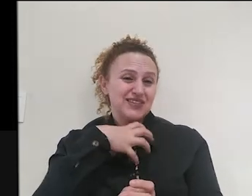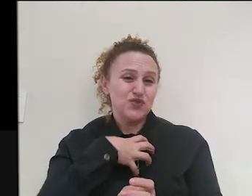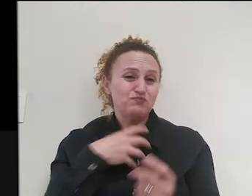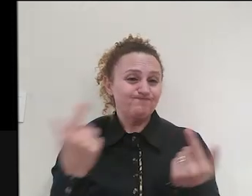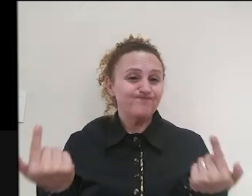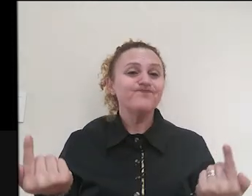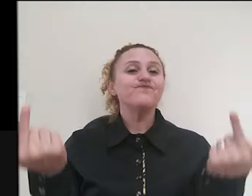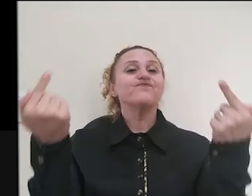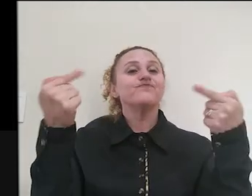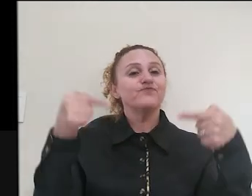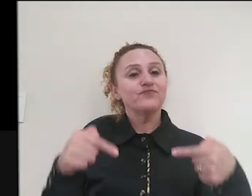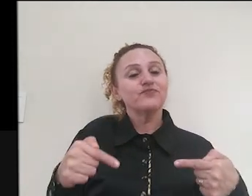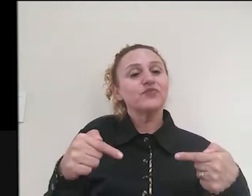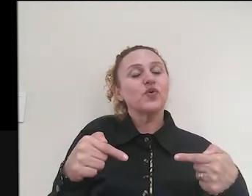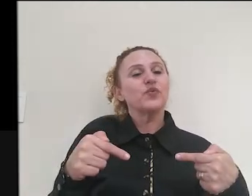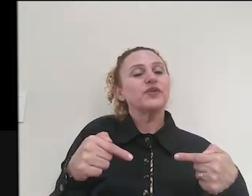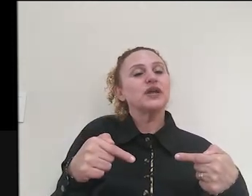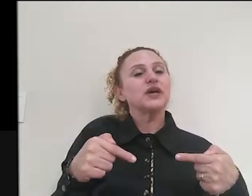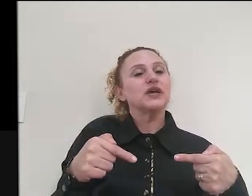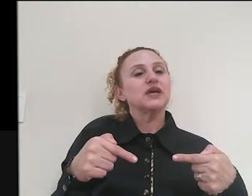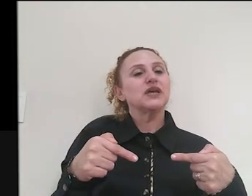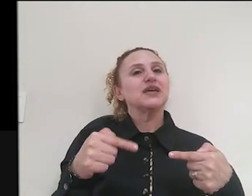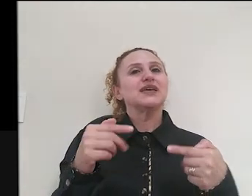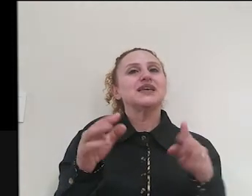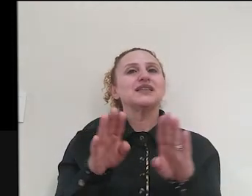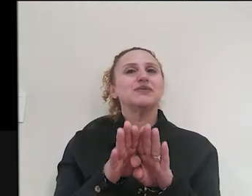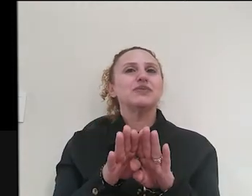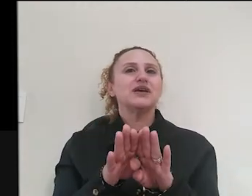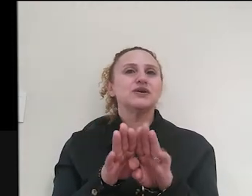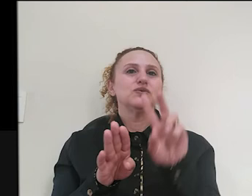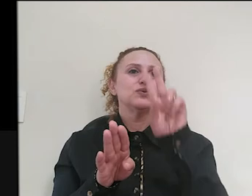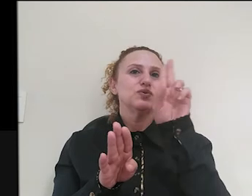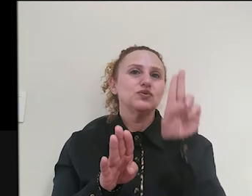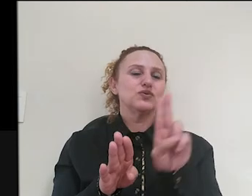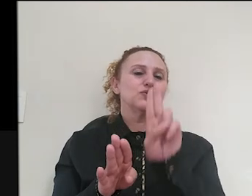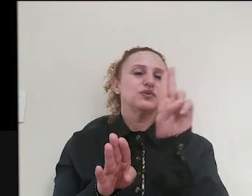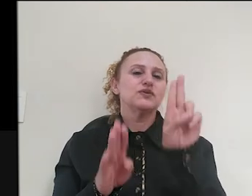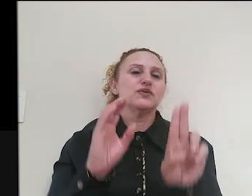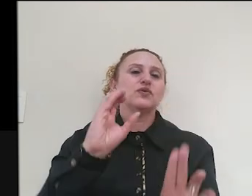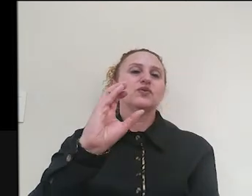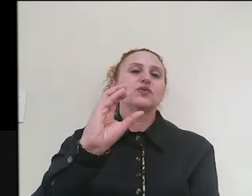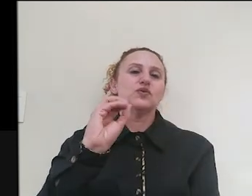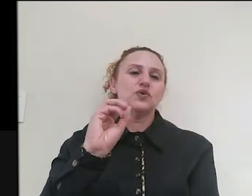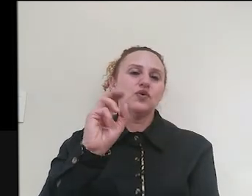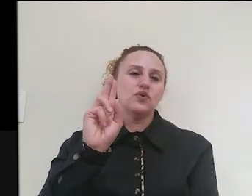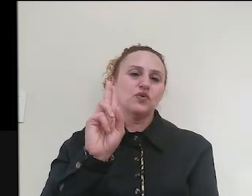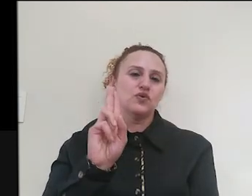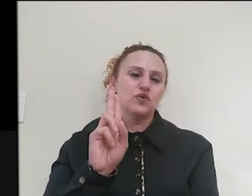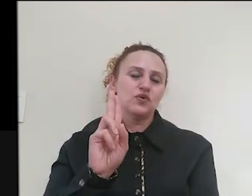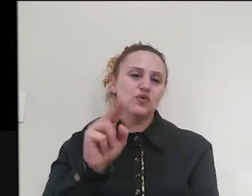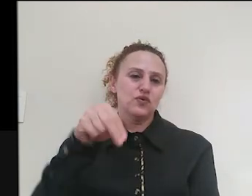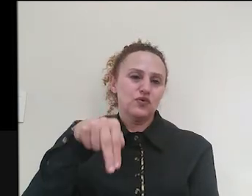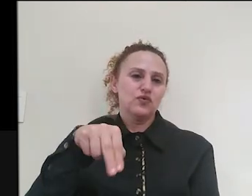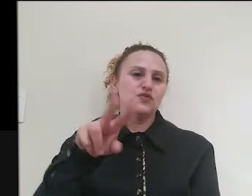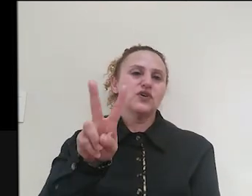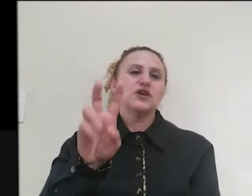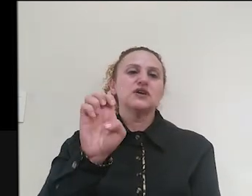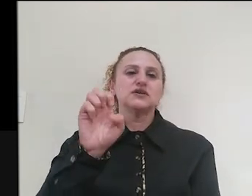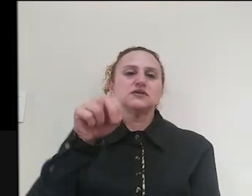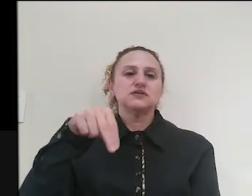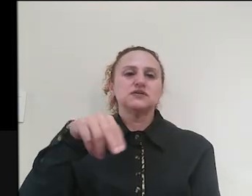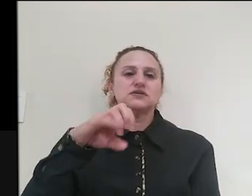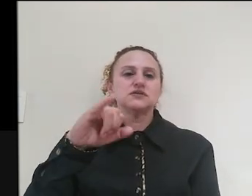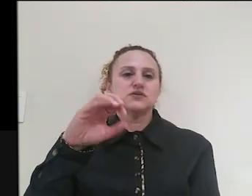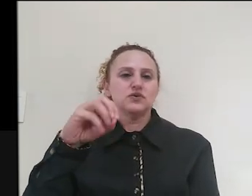tom confessional das obras, o convencionalismo da linguagem do romantismo. É dessa época também o realismo que surge junto com